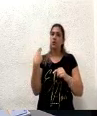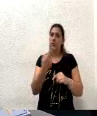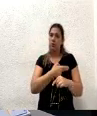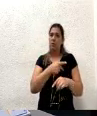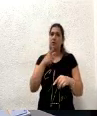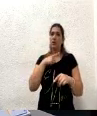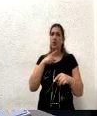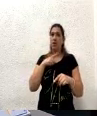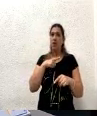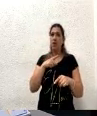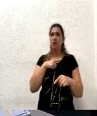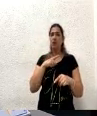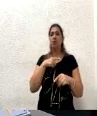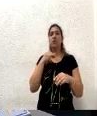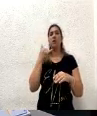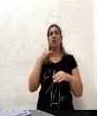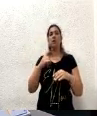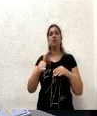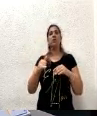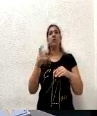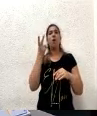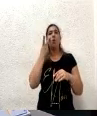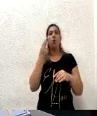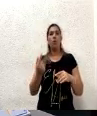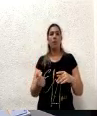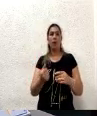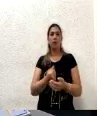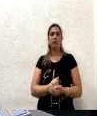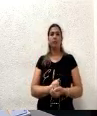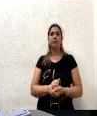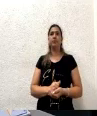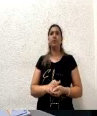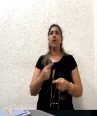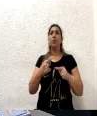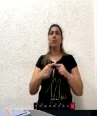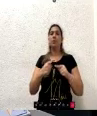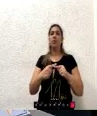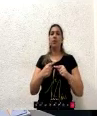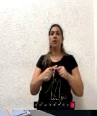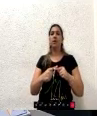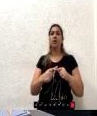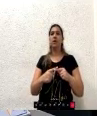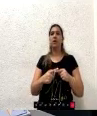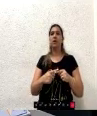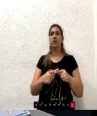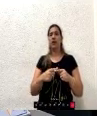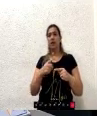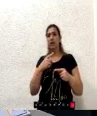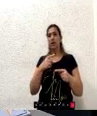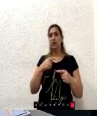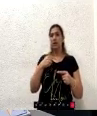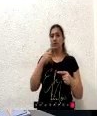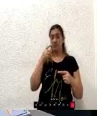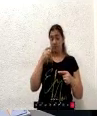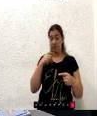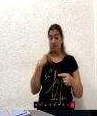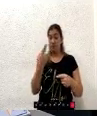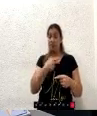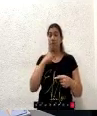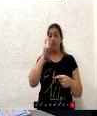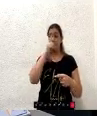sessão, a transmissão rodando normal, porque fica meio estranho.